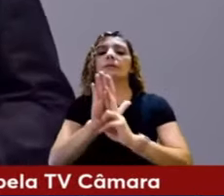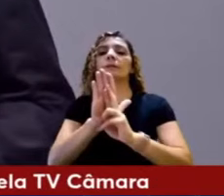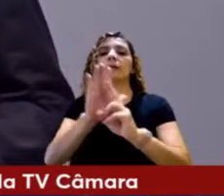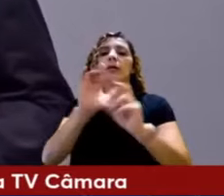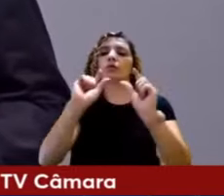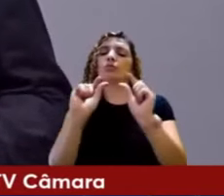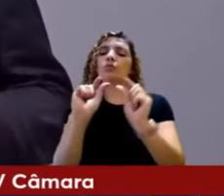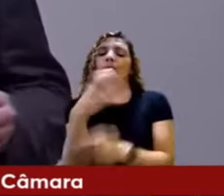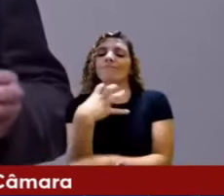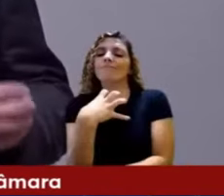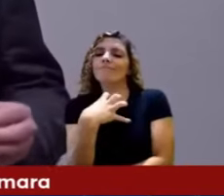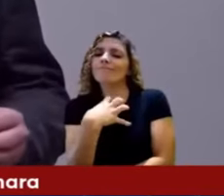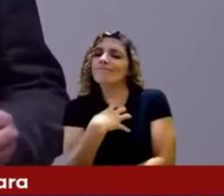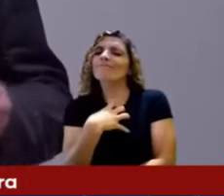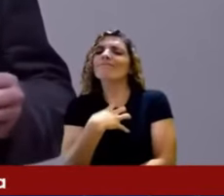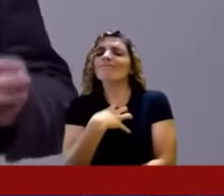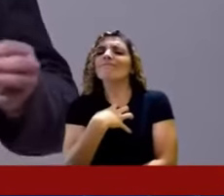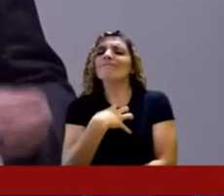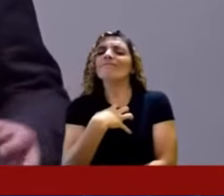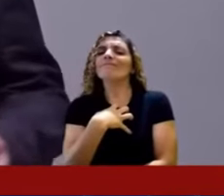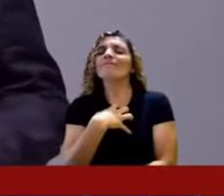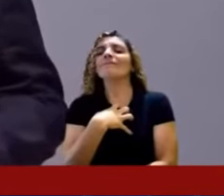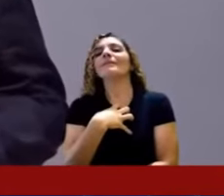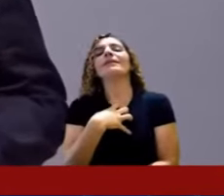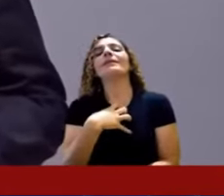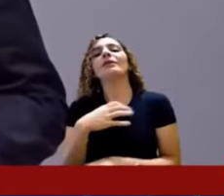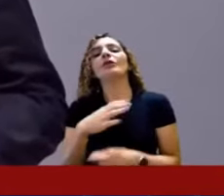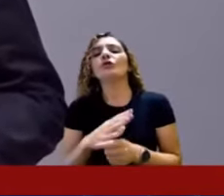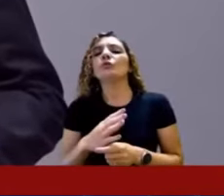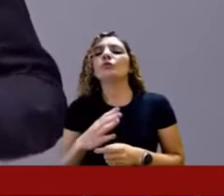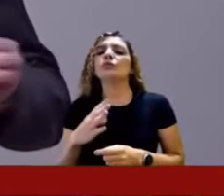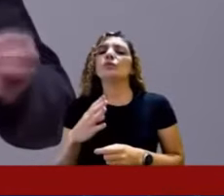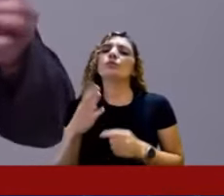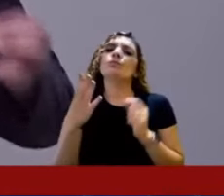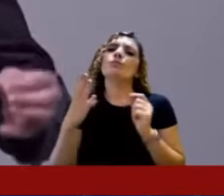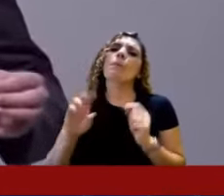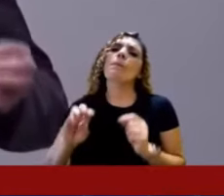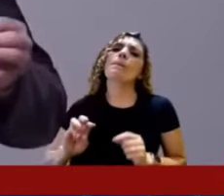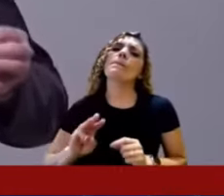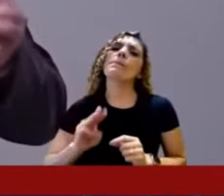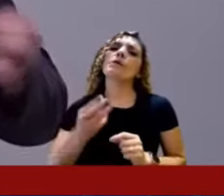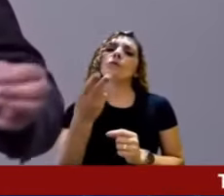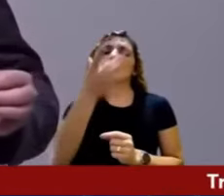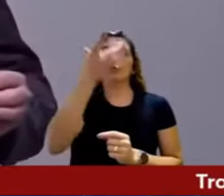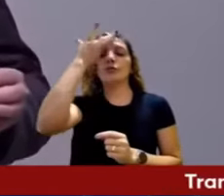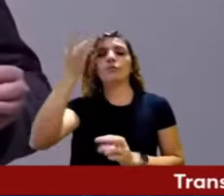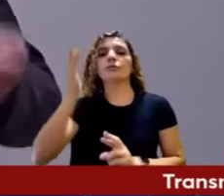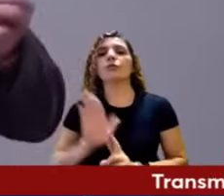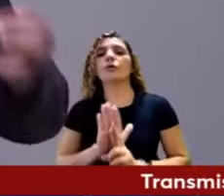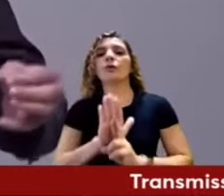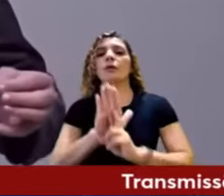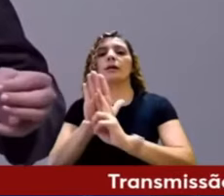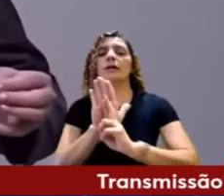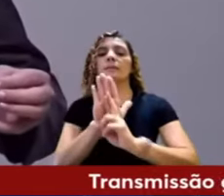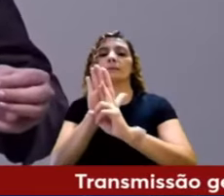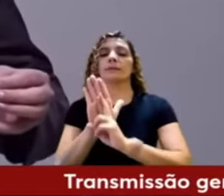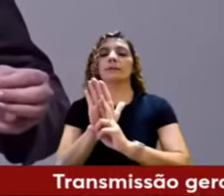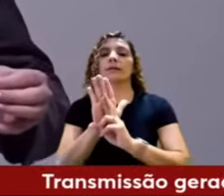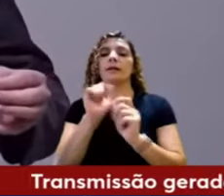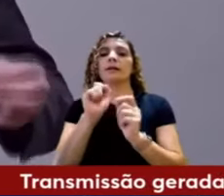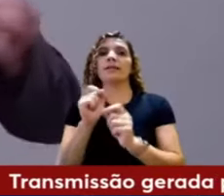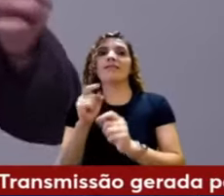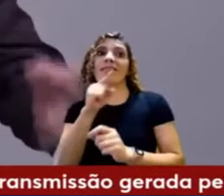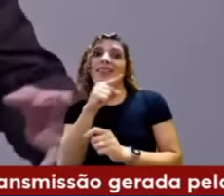sentimento de uma militância de milhões de pessoas, representada por aqueles que estiveram lá em